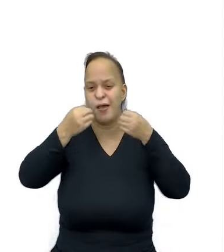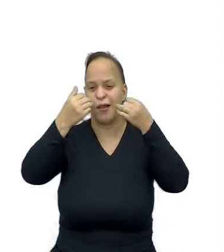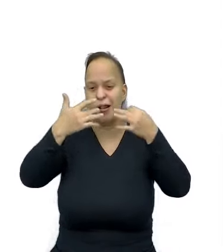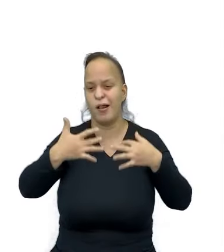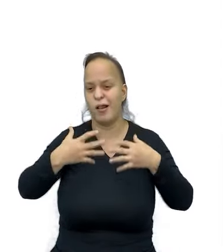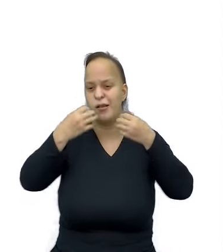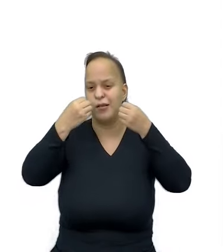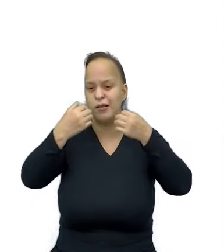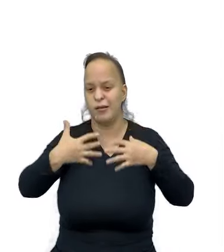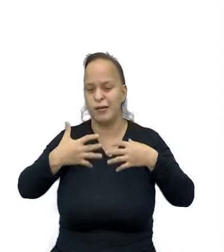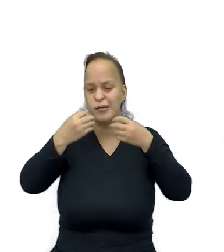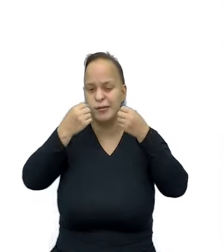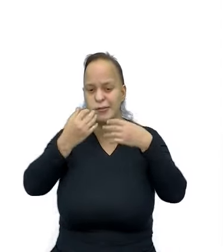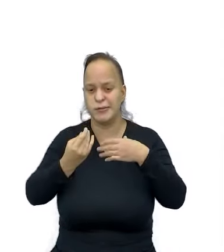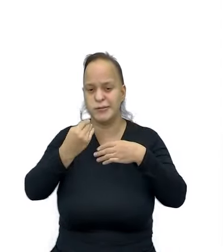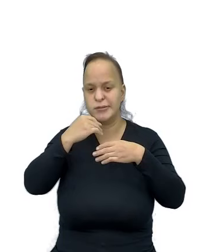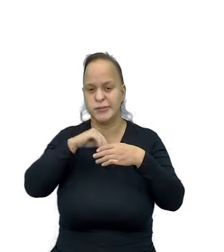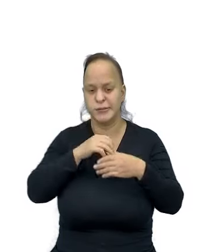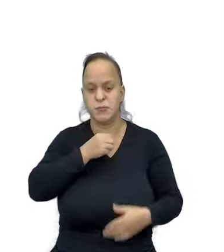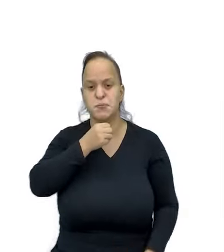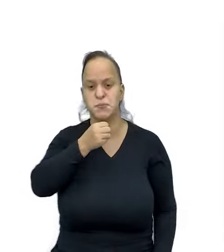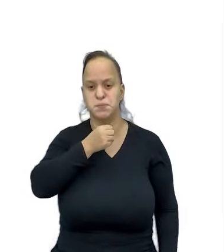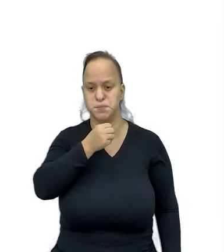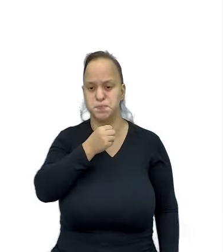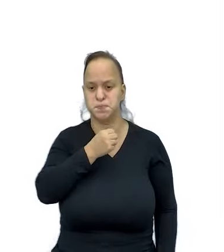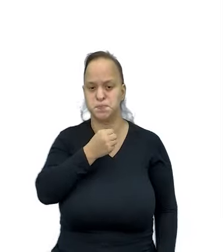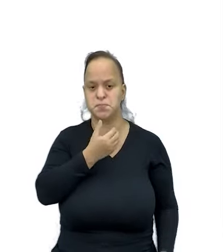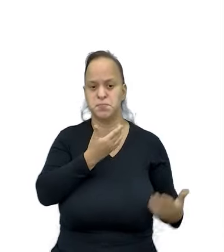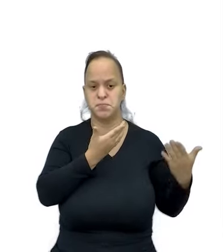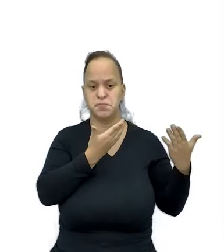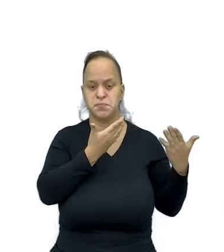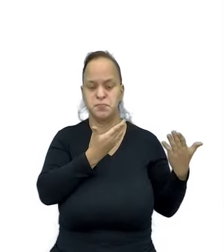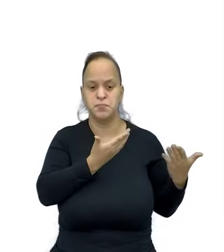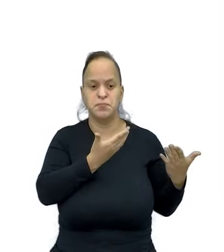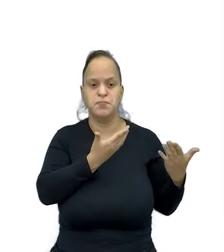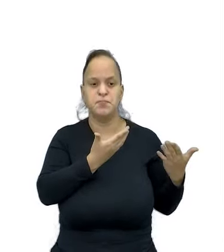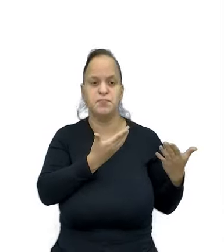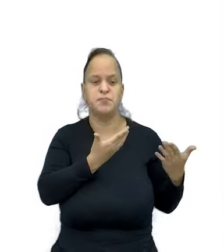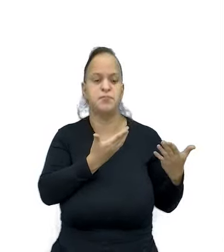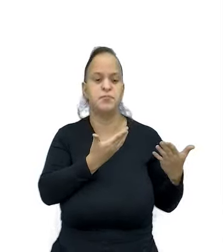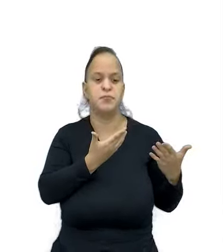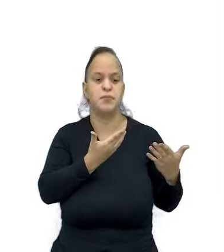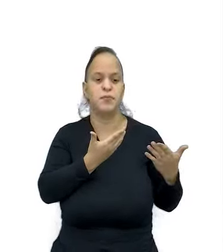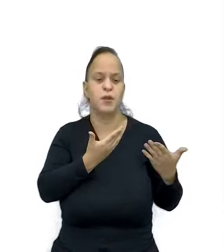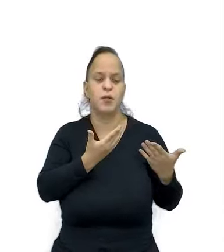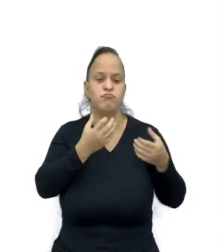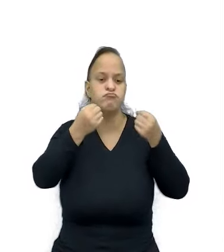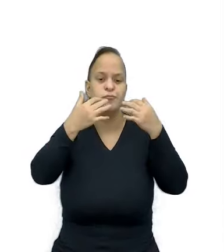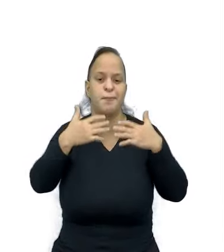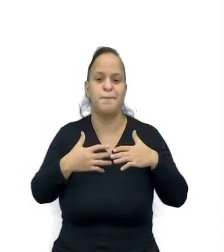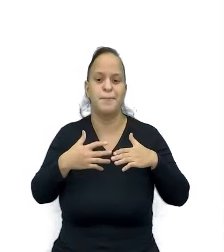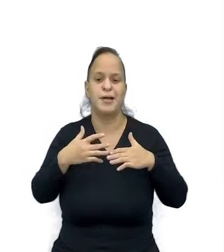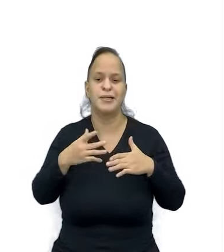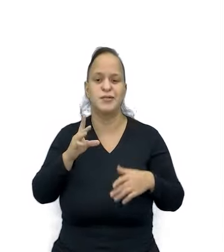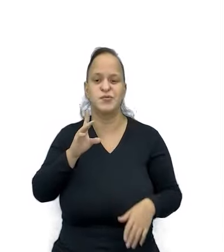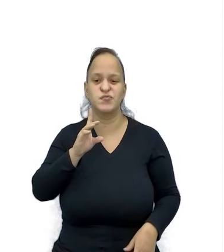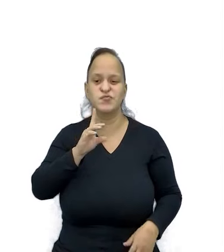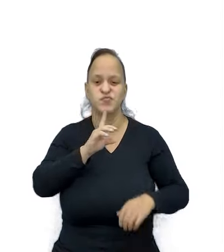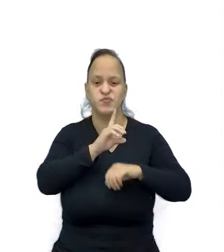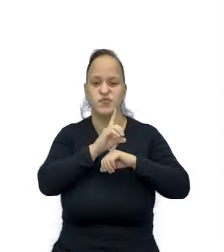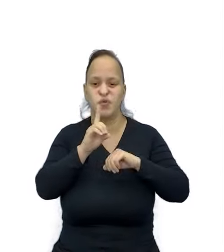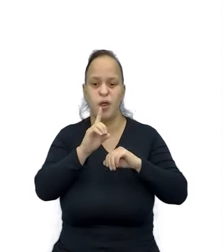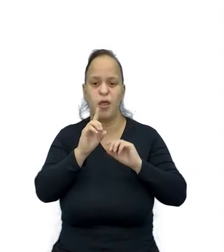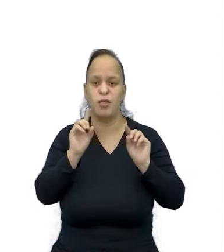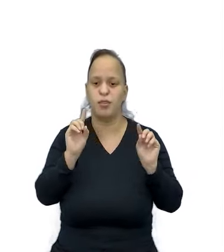dentro da entrevista. No caso aqui, olha, como citação direta, inserção de outras vozes, né? Eu trabalho com